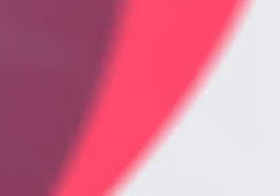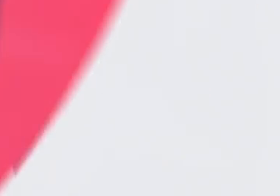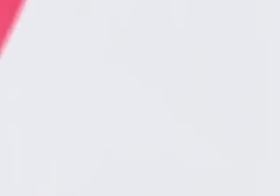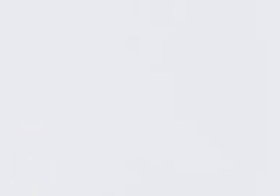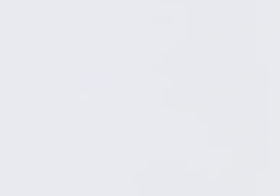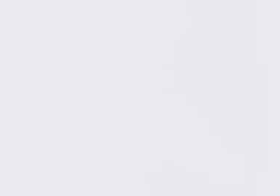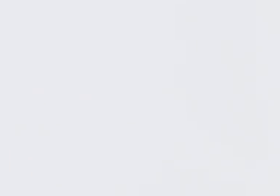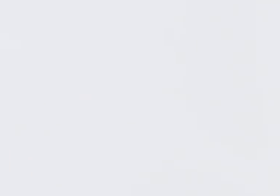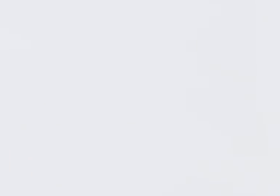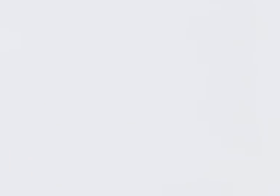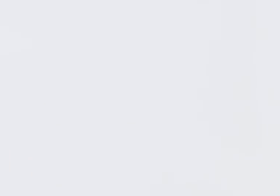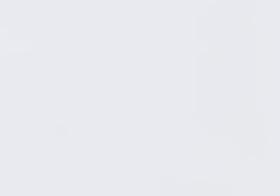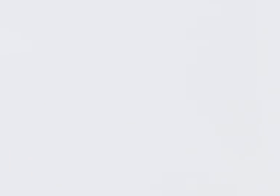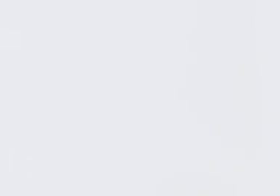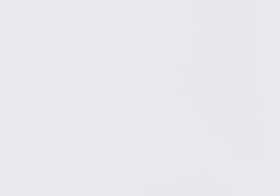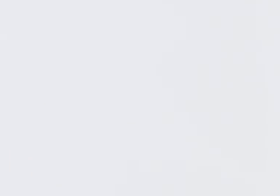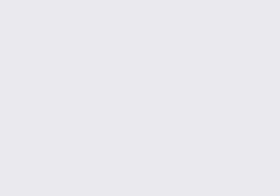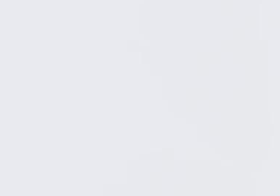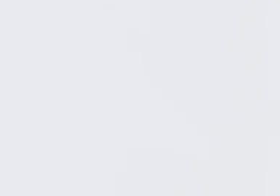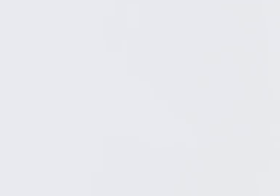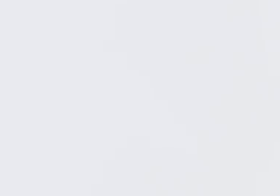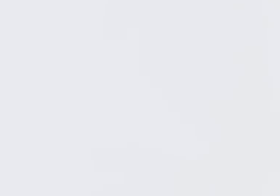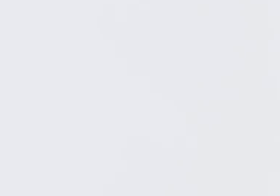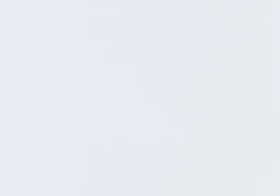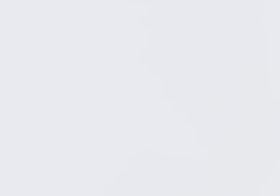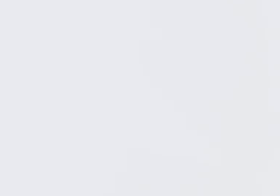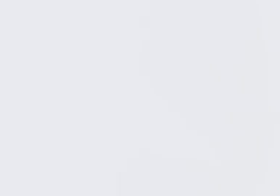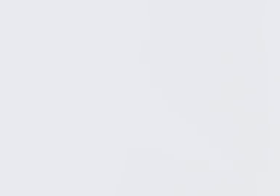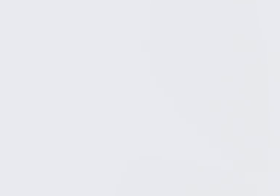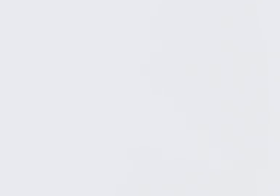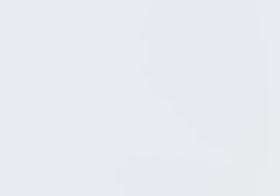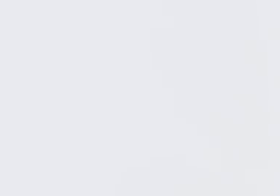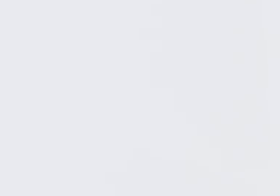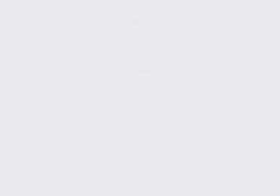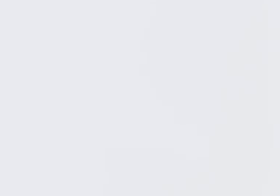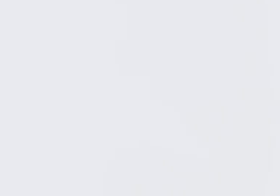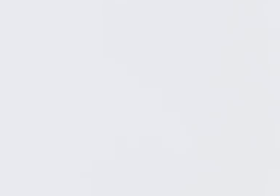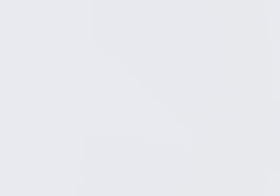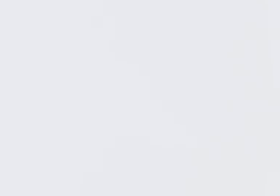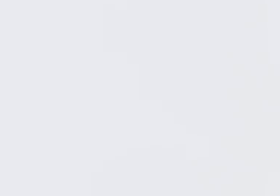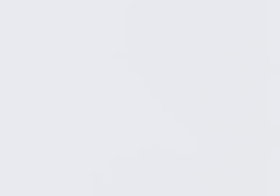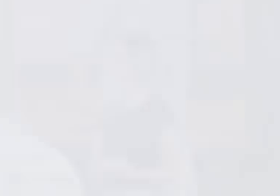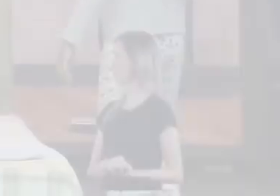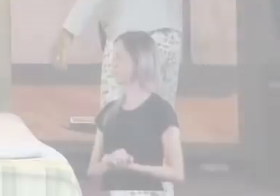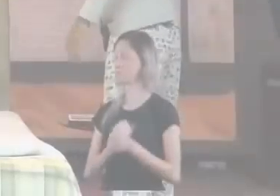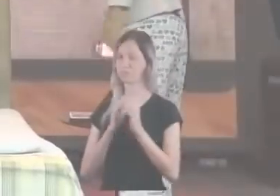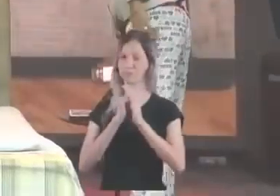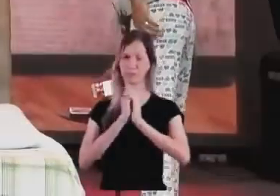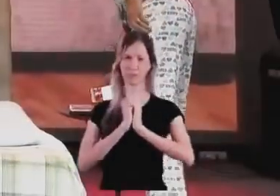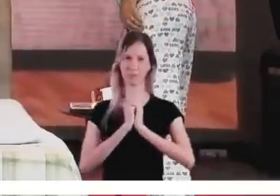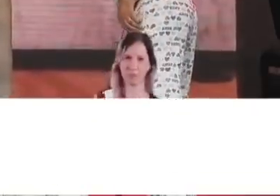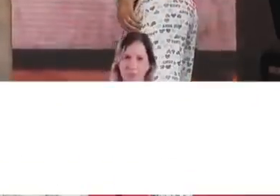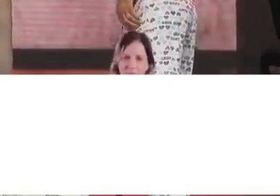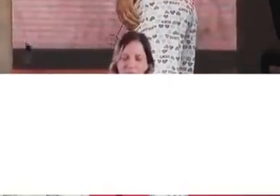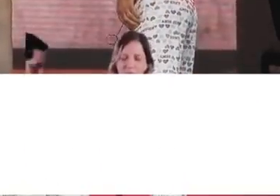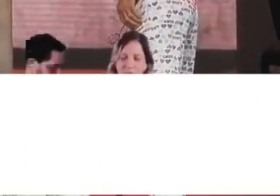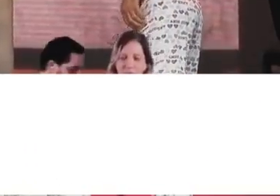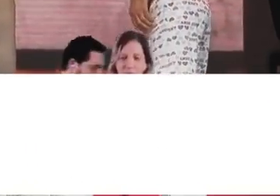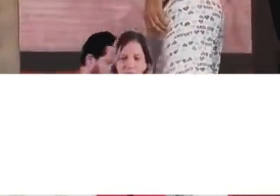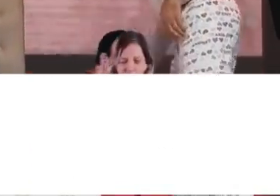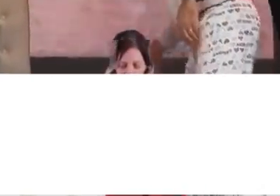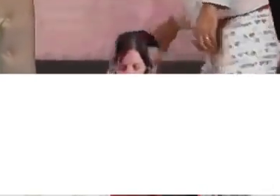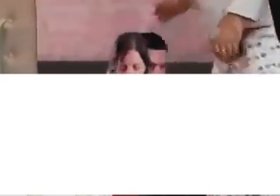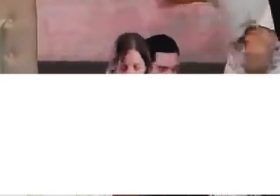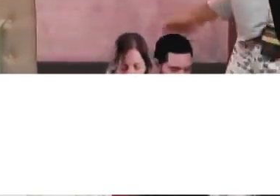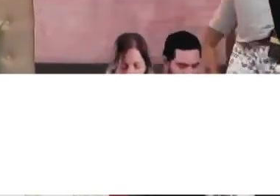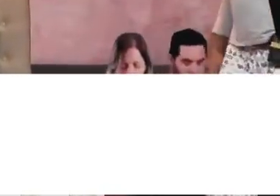Oi, amor. Meu Deus, não vejo a hora de eu dar uma descansada. Eu também tô tão cansada.